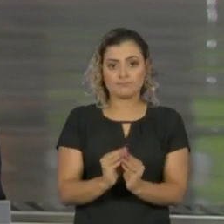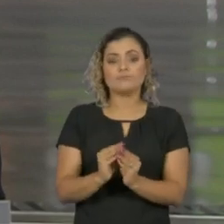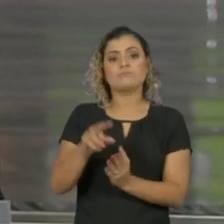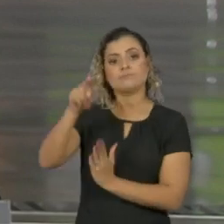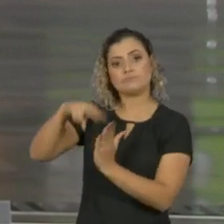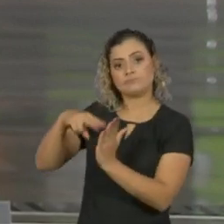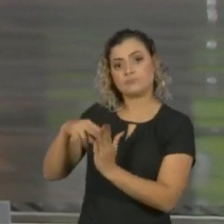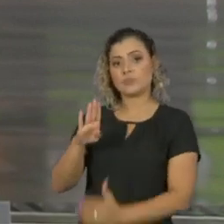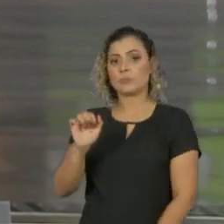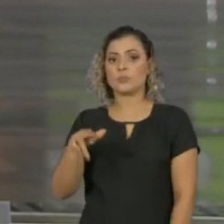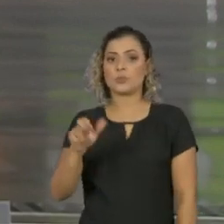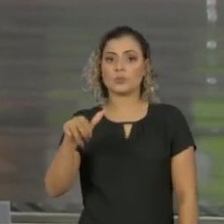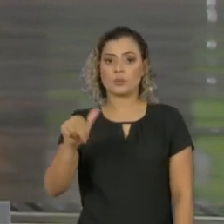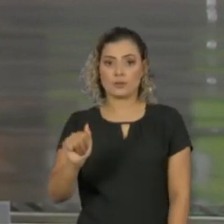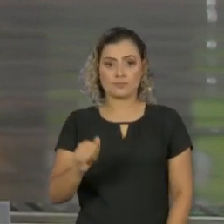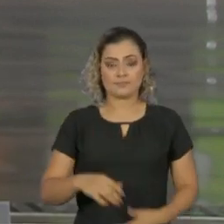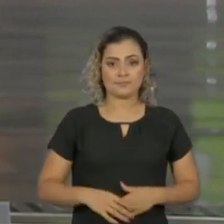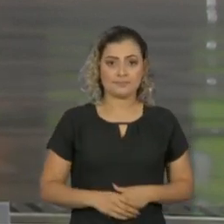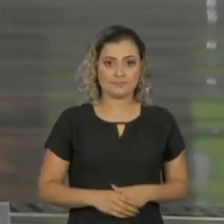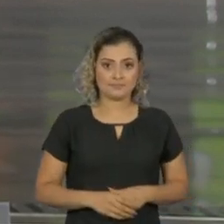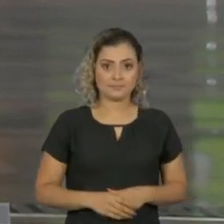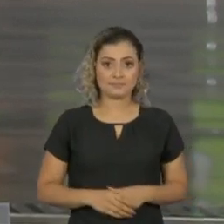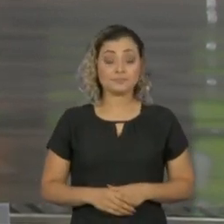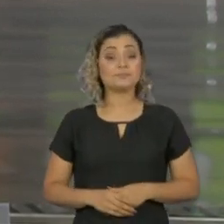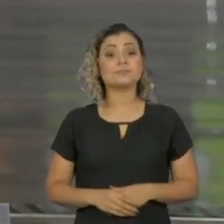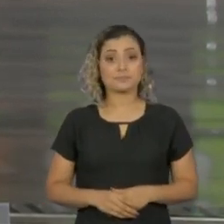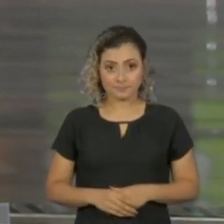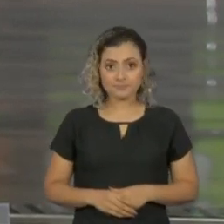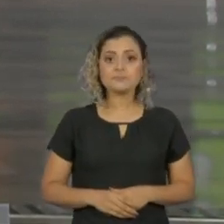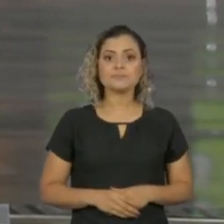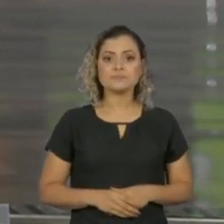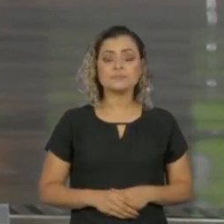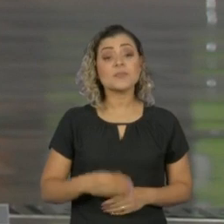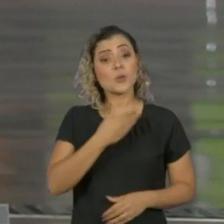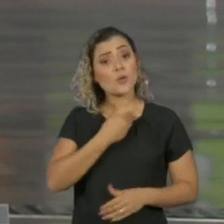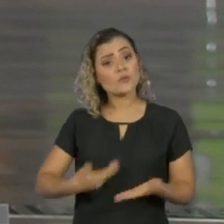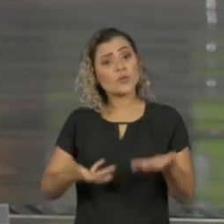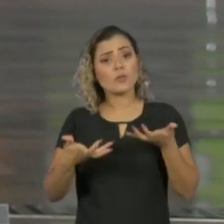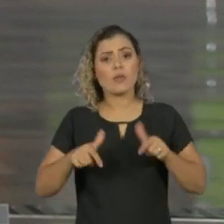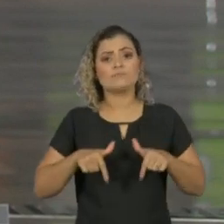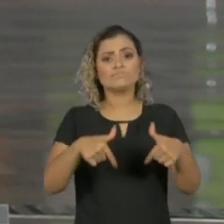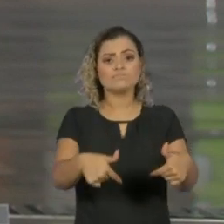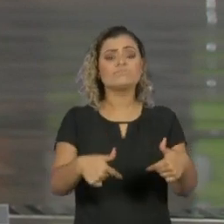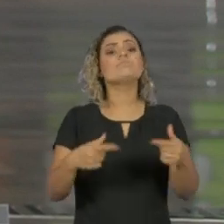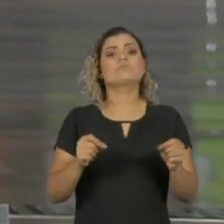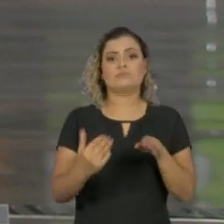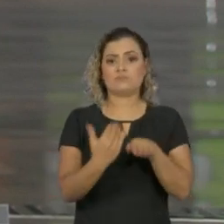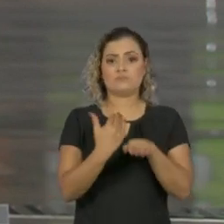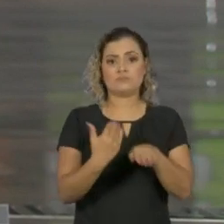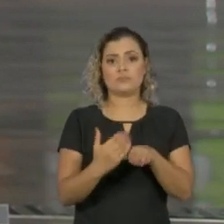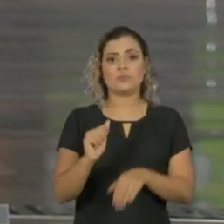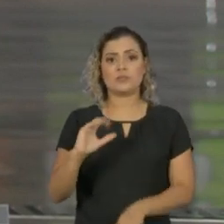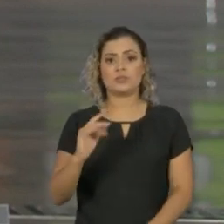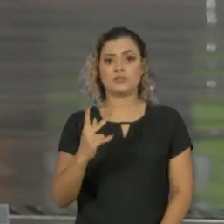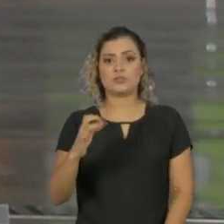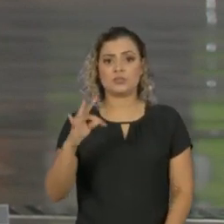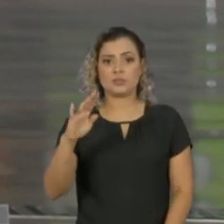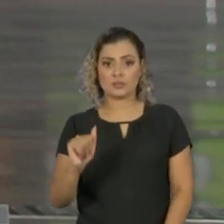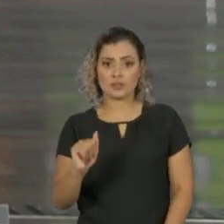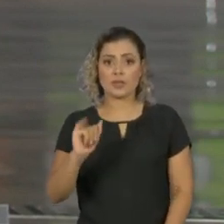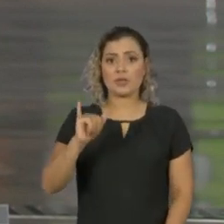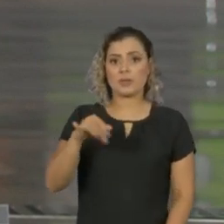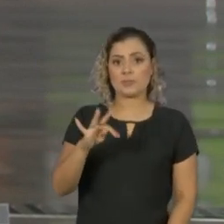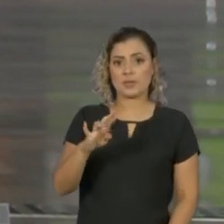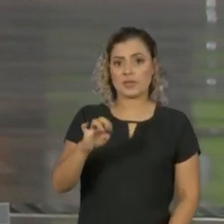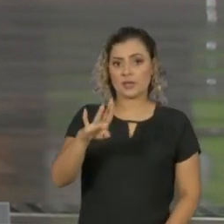jornalista Bruna Fazano. Bruna. O governo pretende adotar medidas para fechar o sistema Anchieta Imigrantes? Essa eu